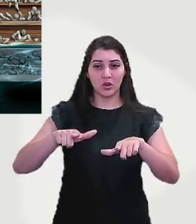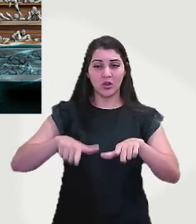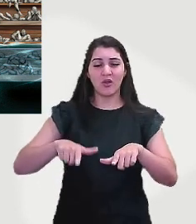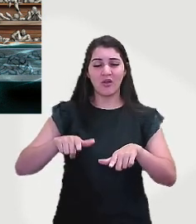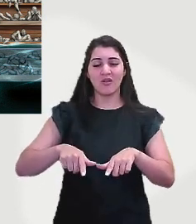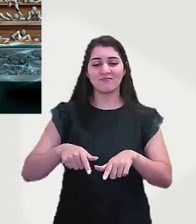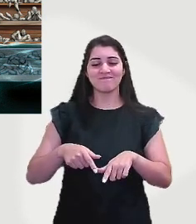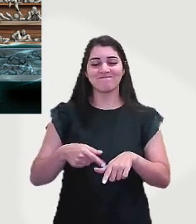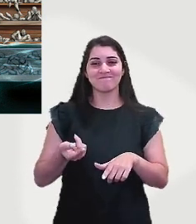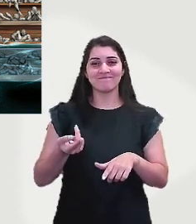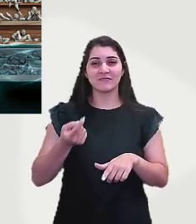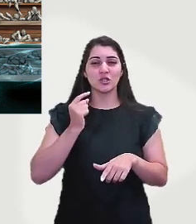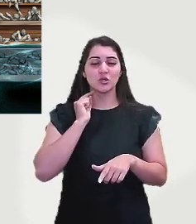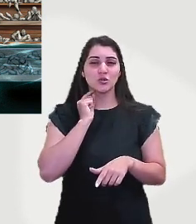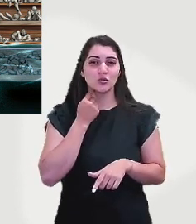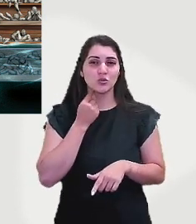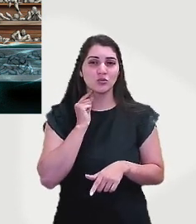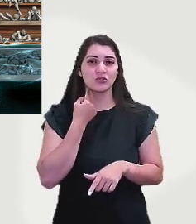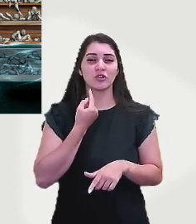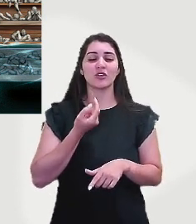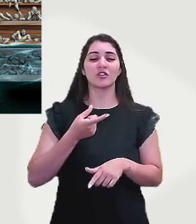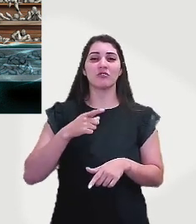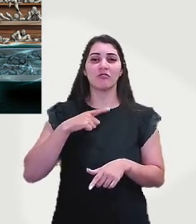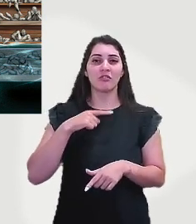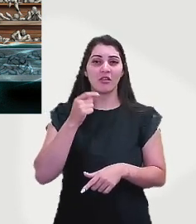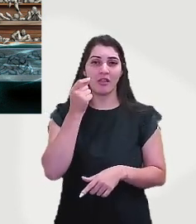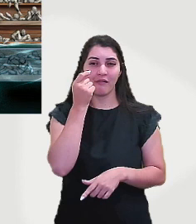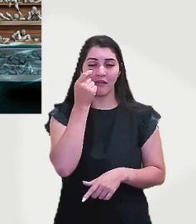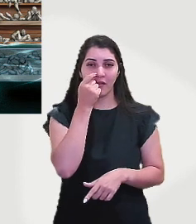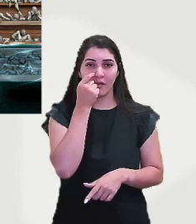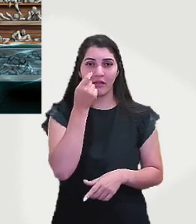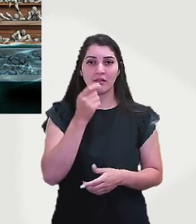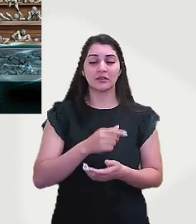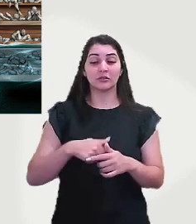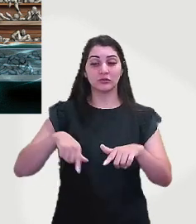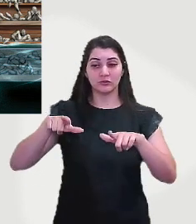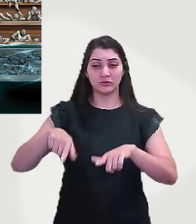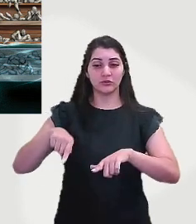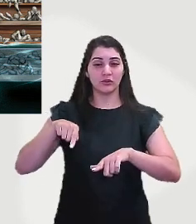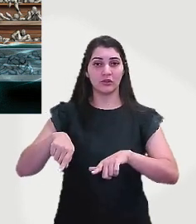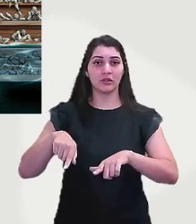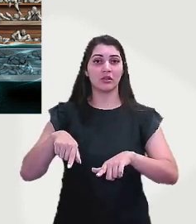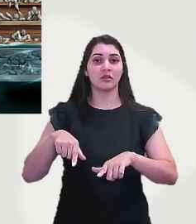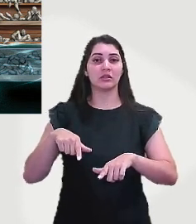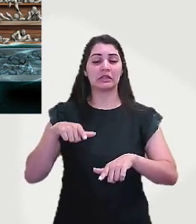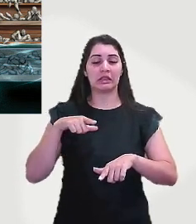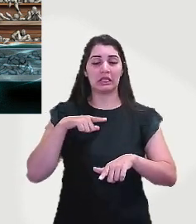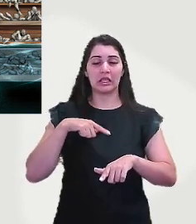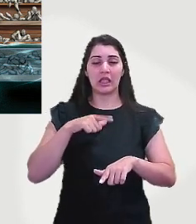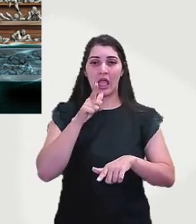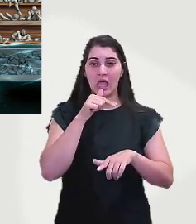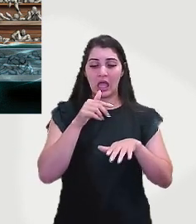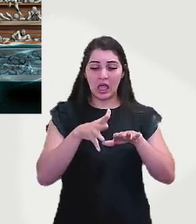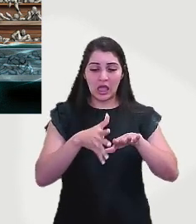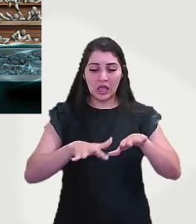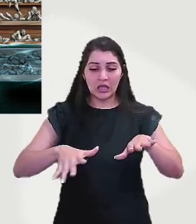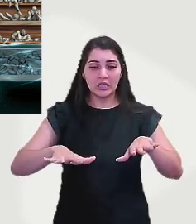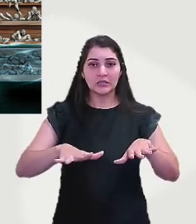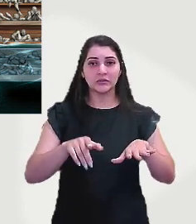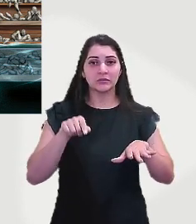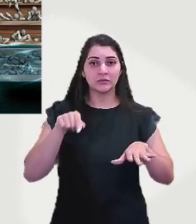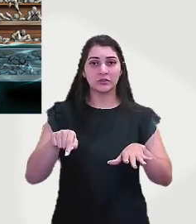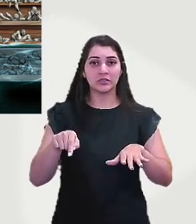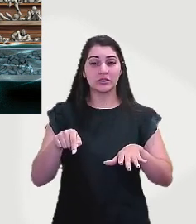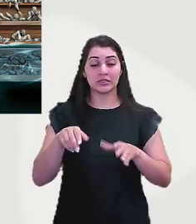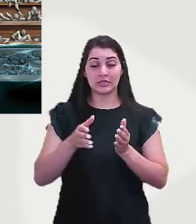insalubres, locais com sujeiras, com ratos, locais que estavam ainda com águas. Porque esses navios não tinham a